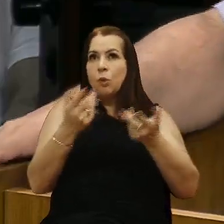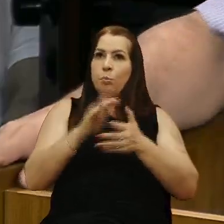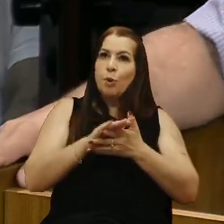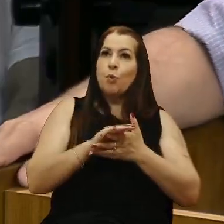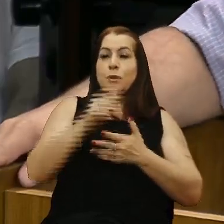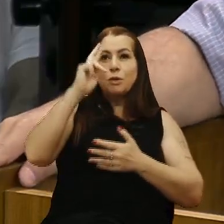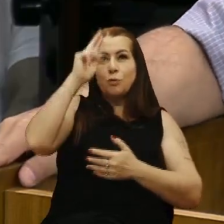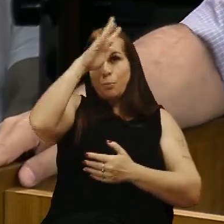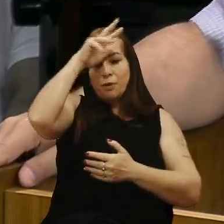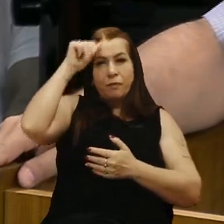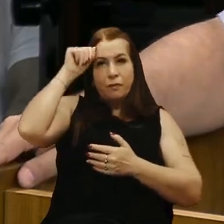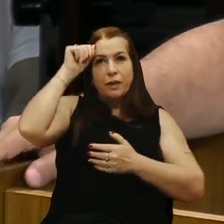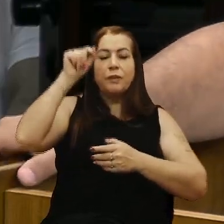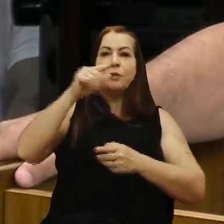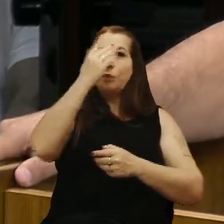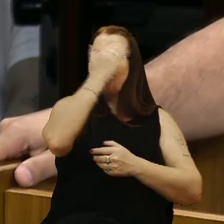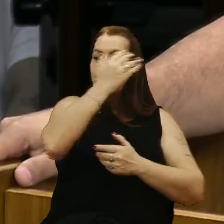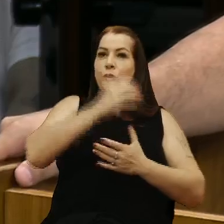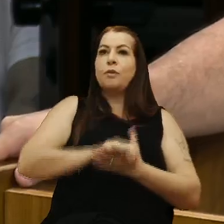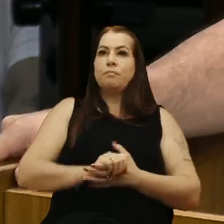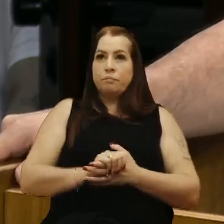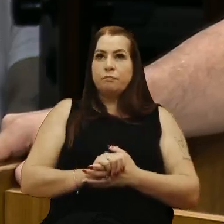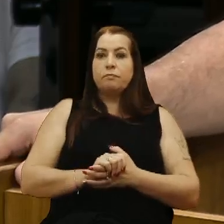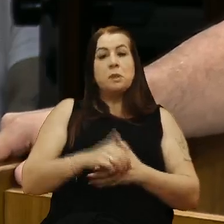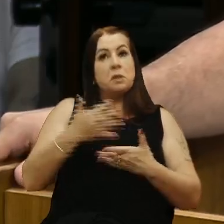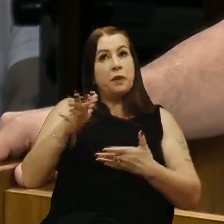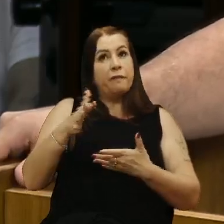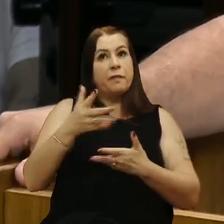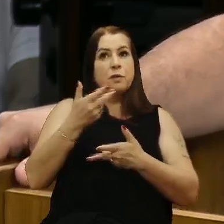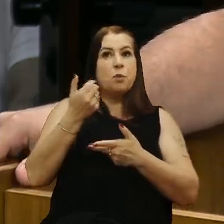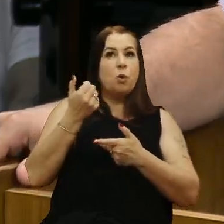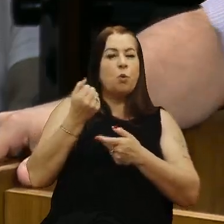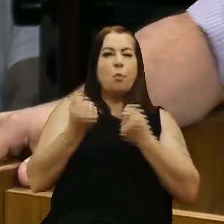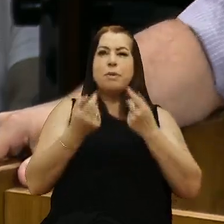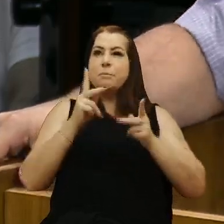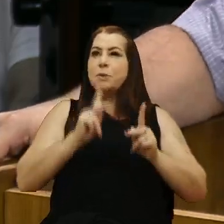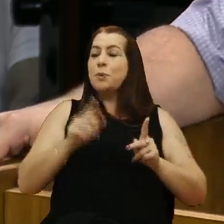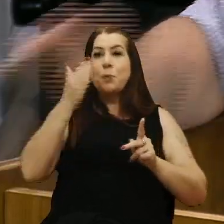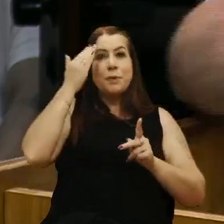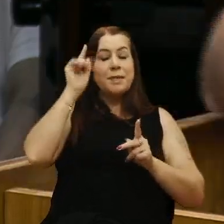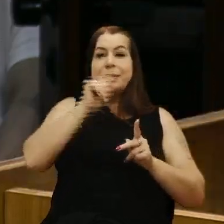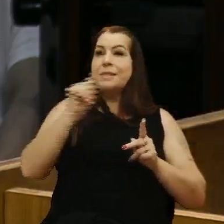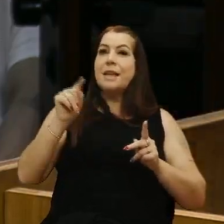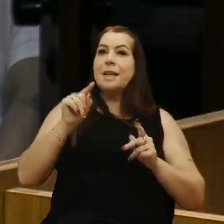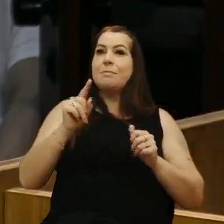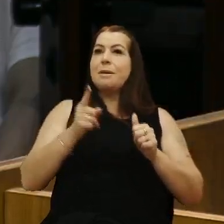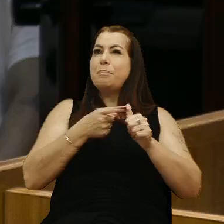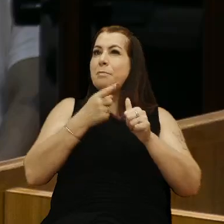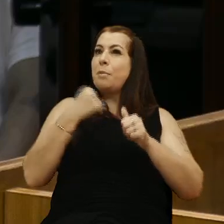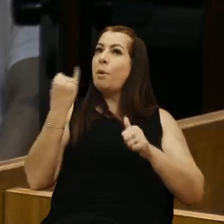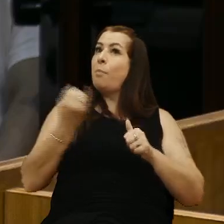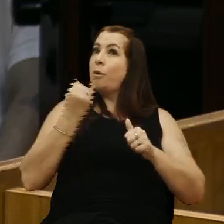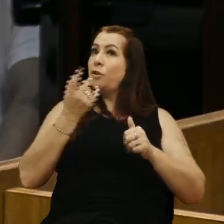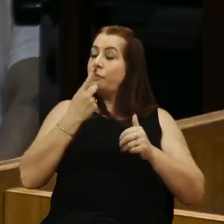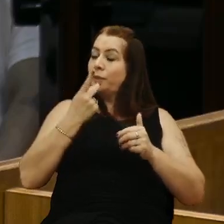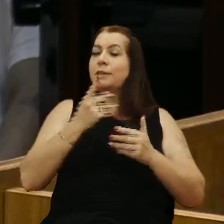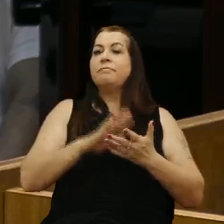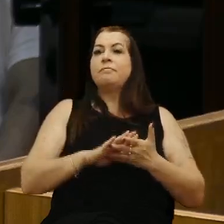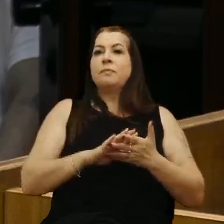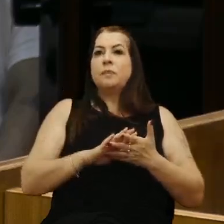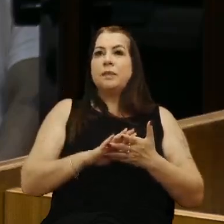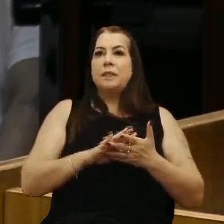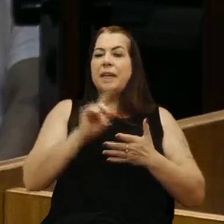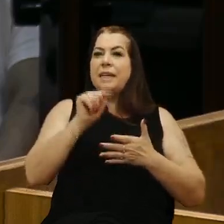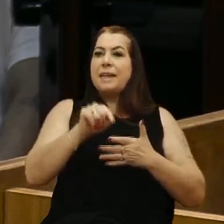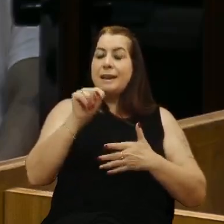do prefeito Adiló. Talvez algumas pessoas não saibam, e primeiro é importante dizer